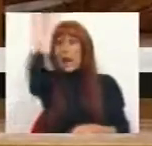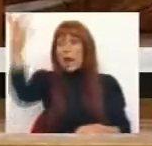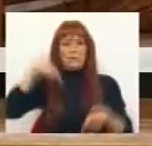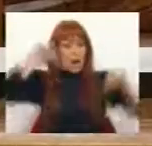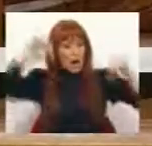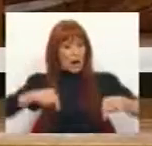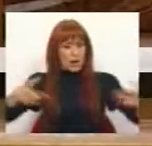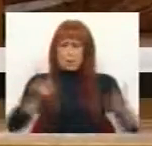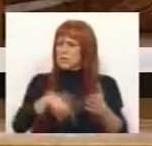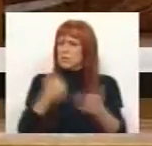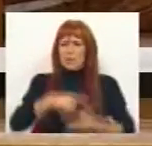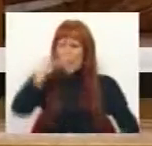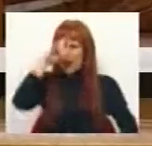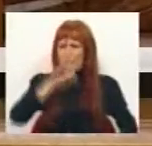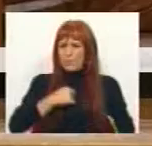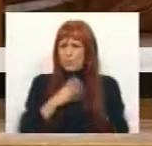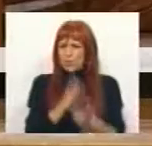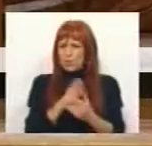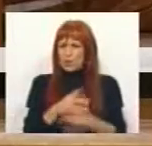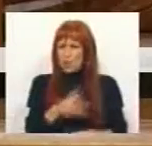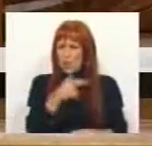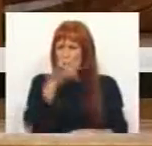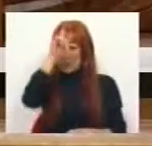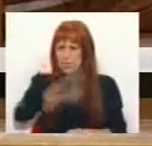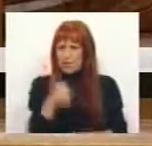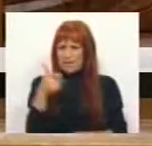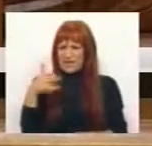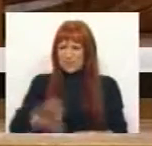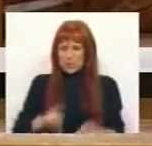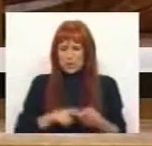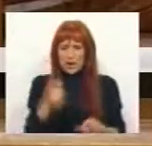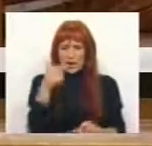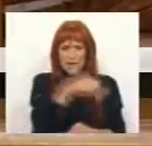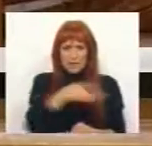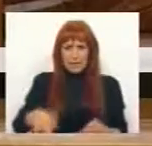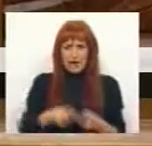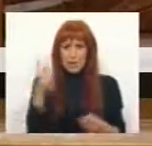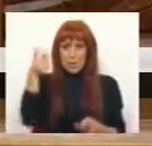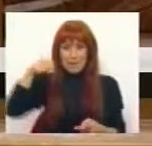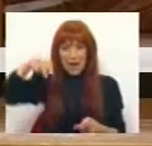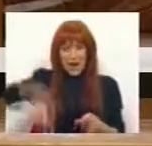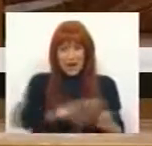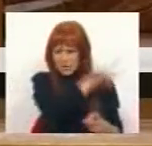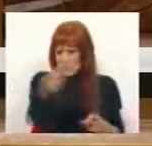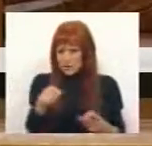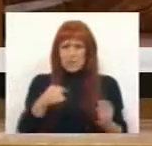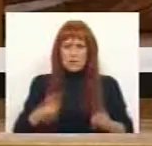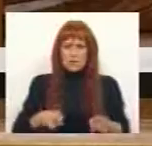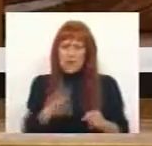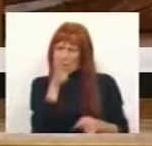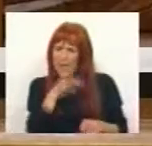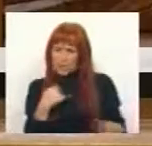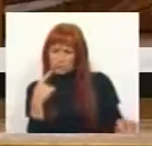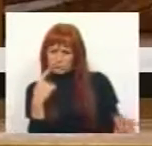Por cá, sempre se lembrarão os processos escandalosos do BCP, do BPP ou do BPN, que indiciaram